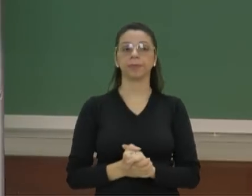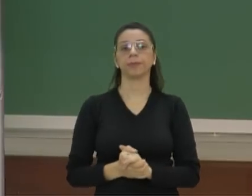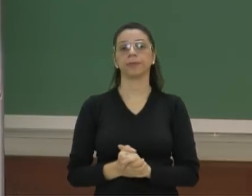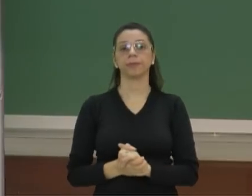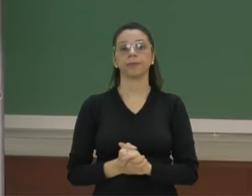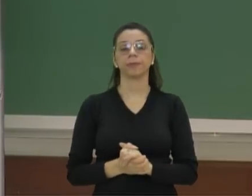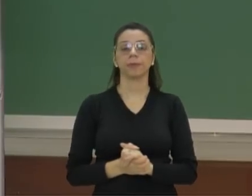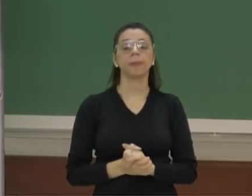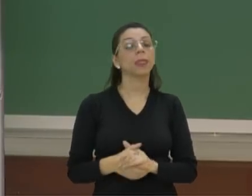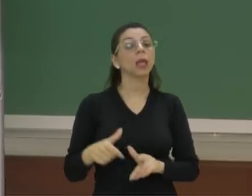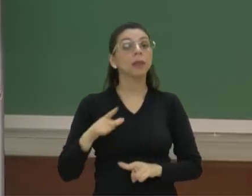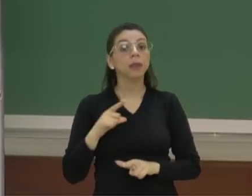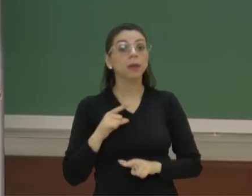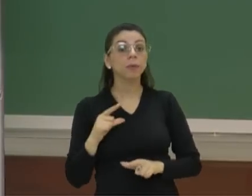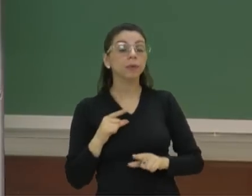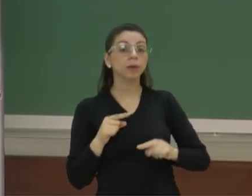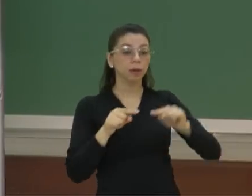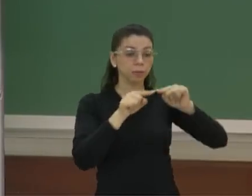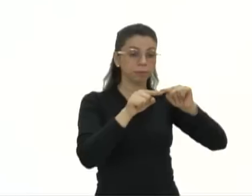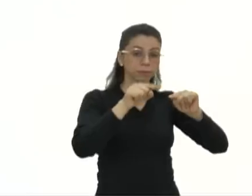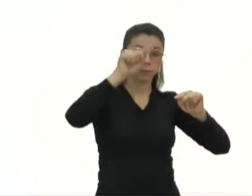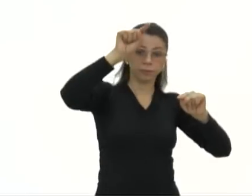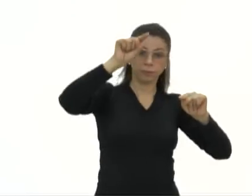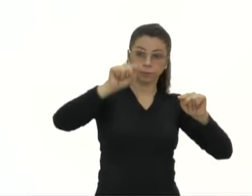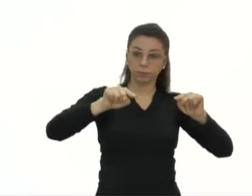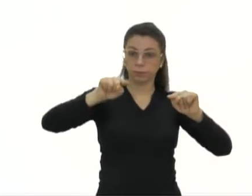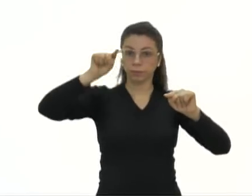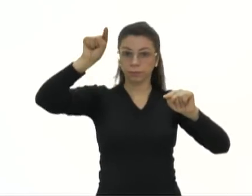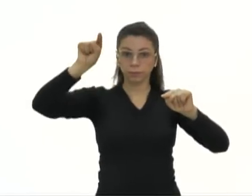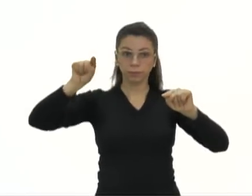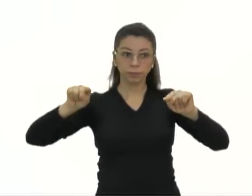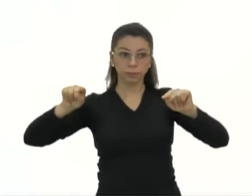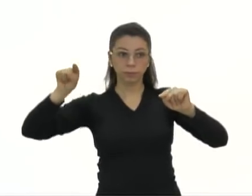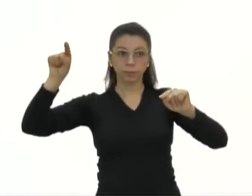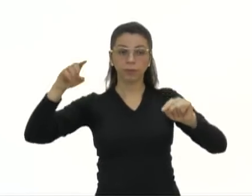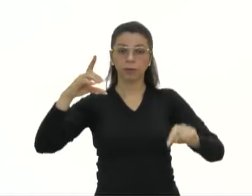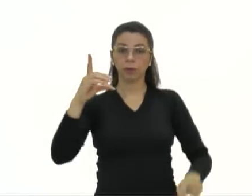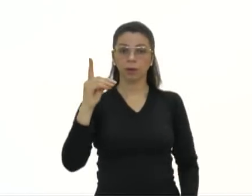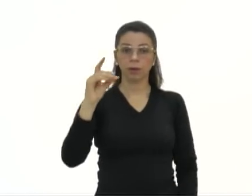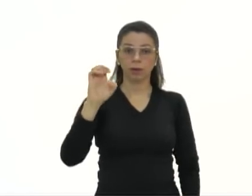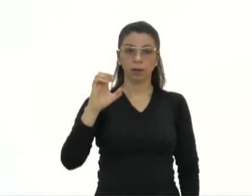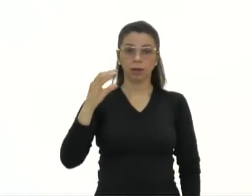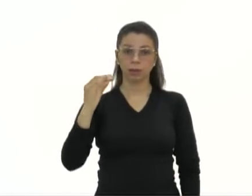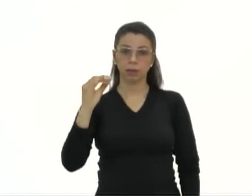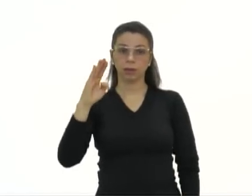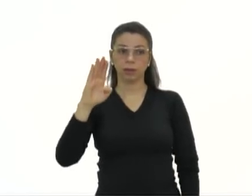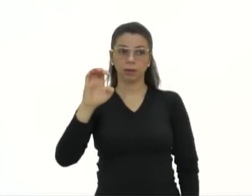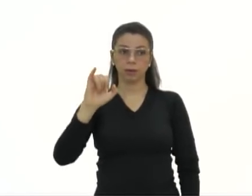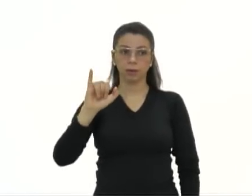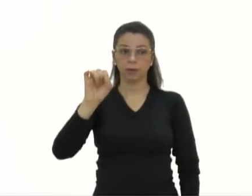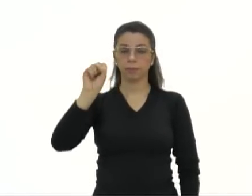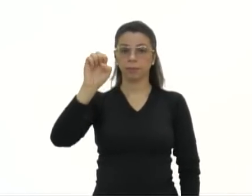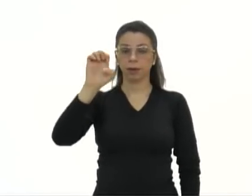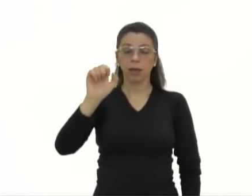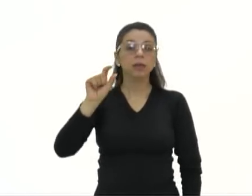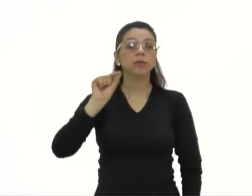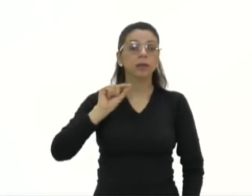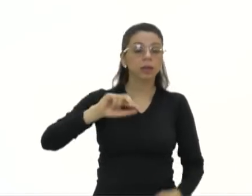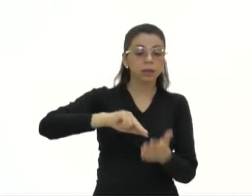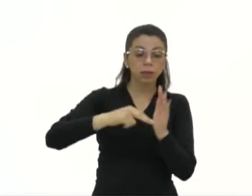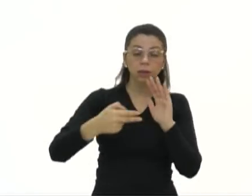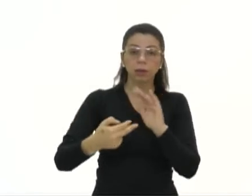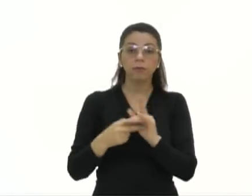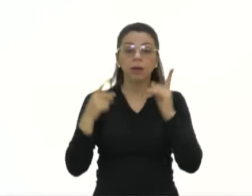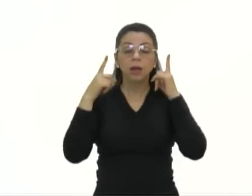vocês uma escala de decibel. Decibel é a unidade que está relacionada à intensidade do som dos objetos. Então